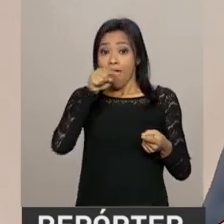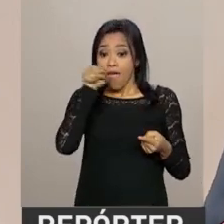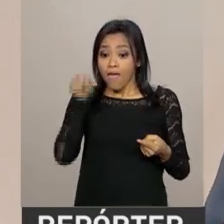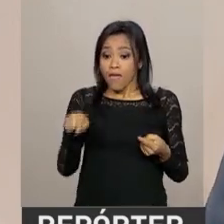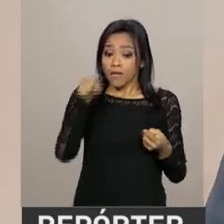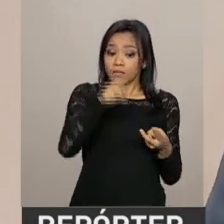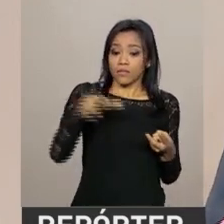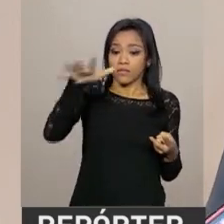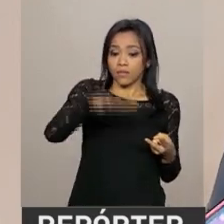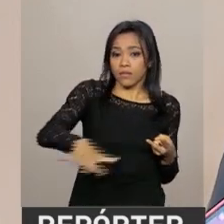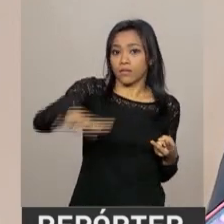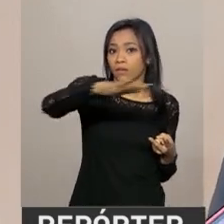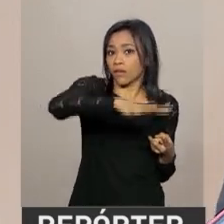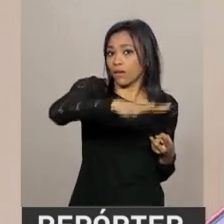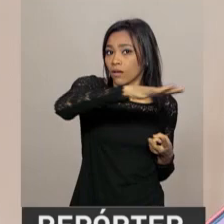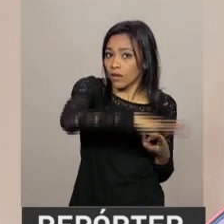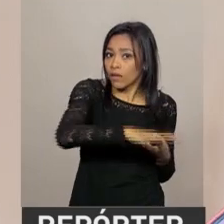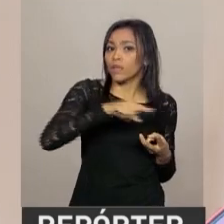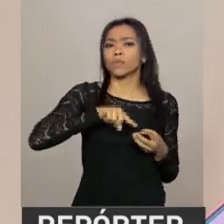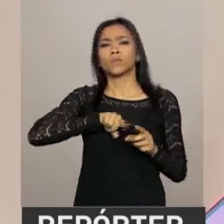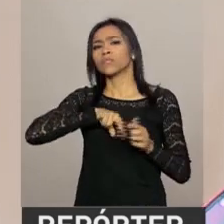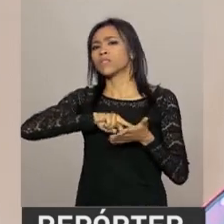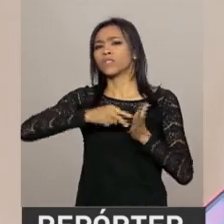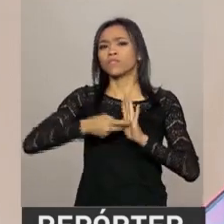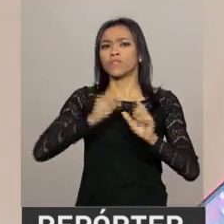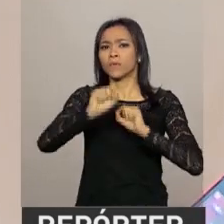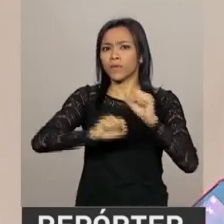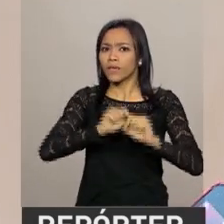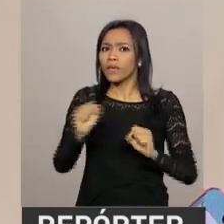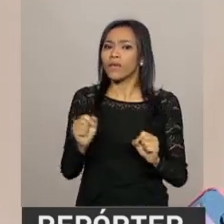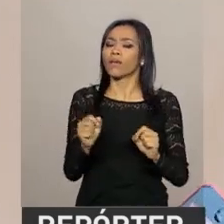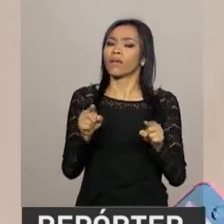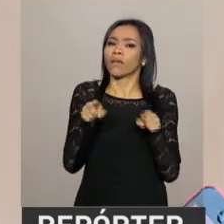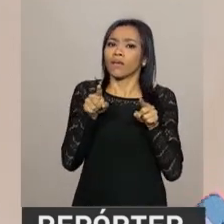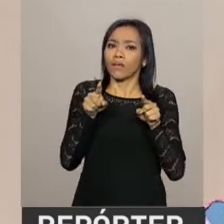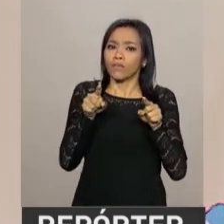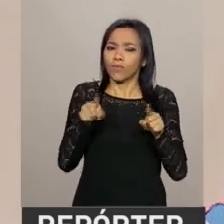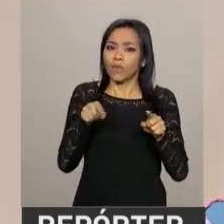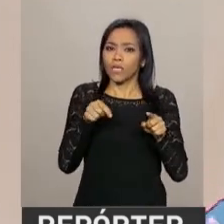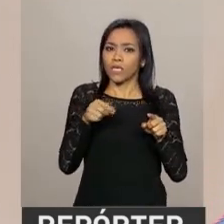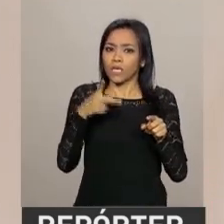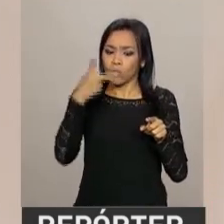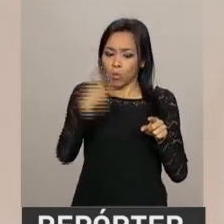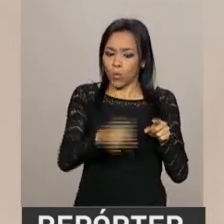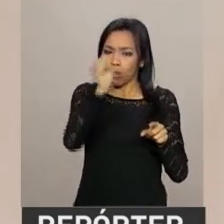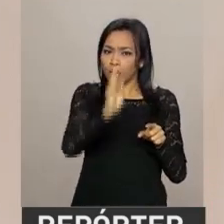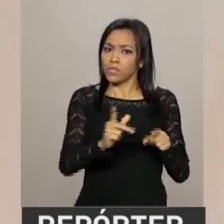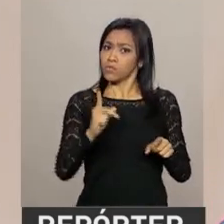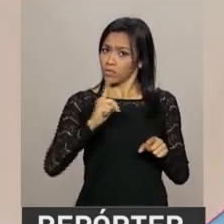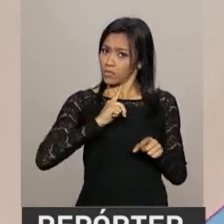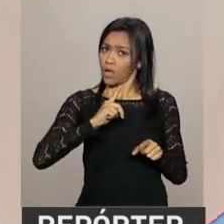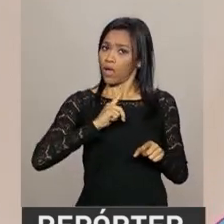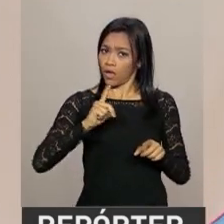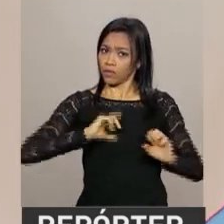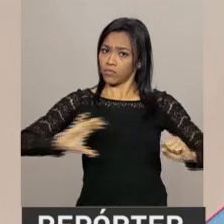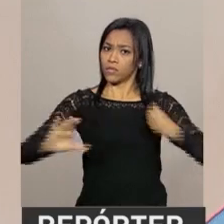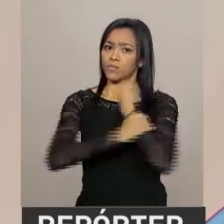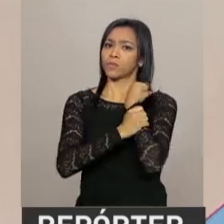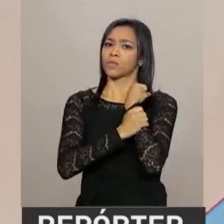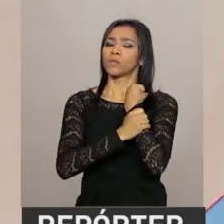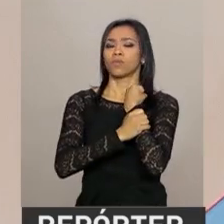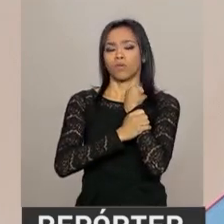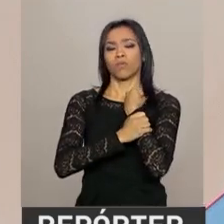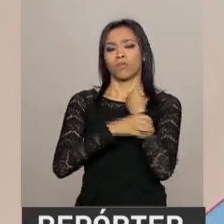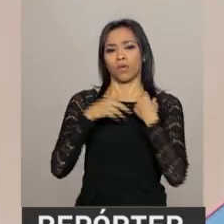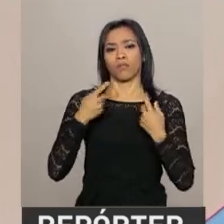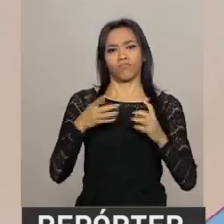áreas, elas na verdade representam o penhor, tá certo? Que o país tem para manter-se soberano